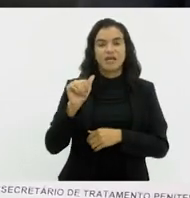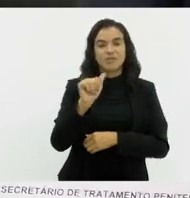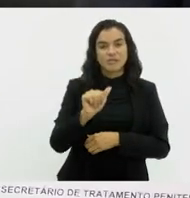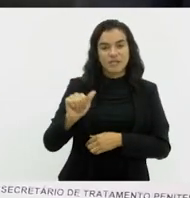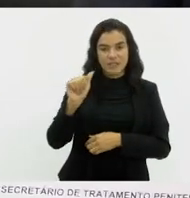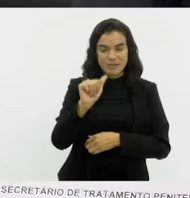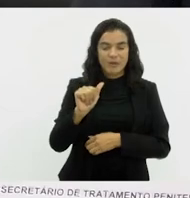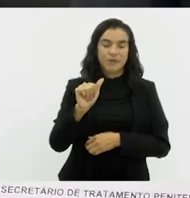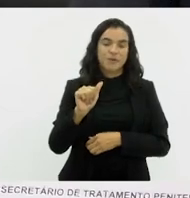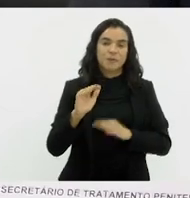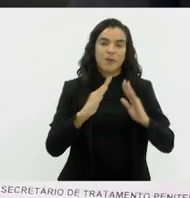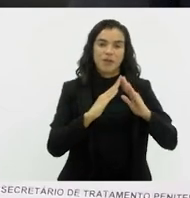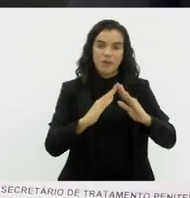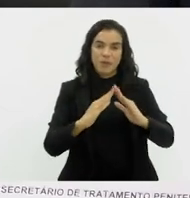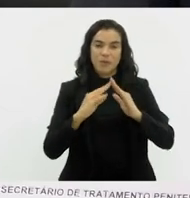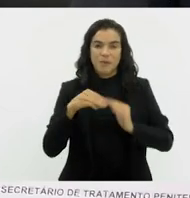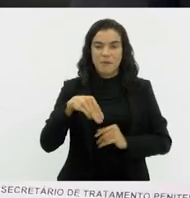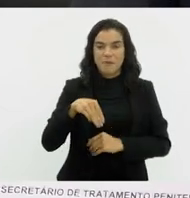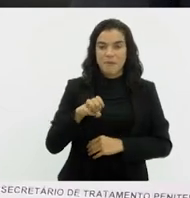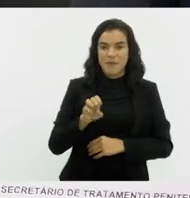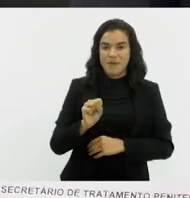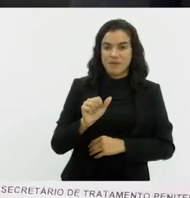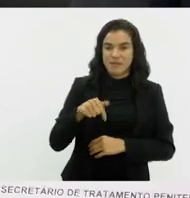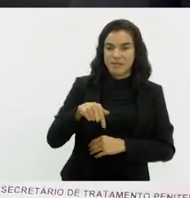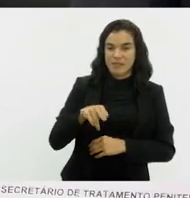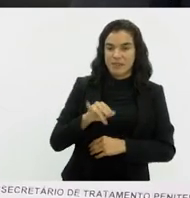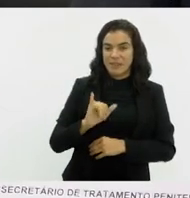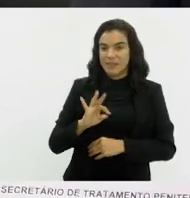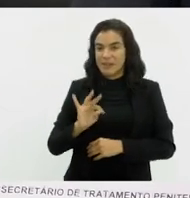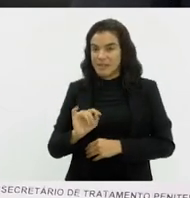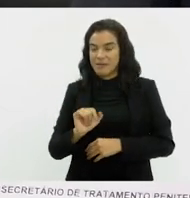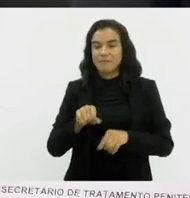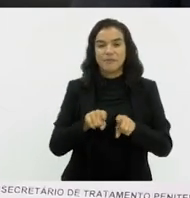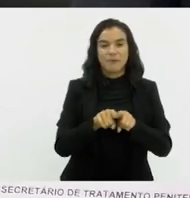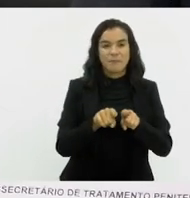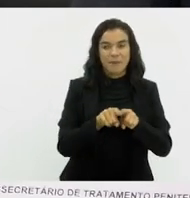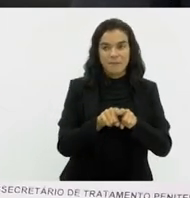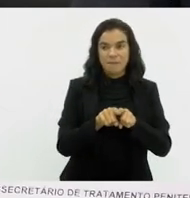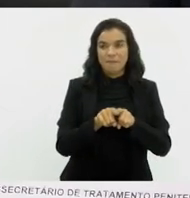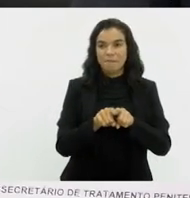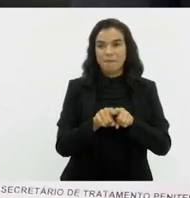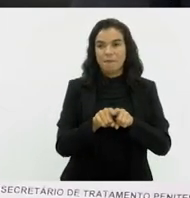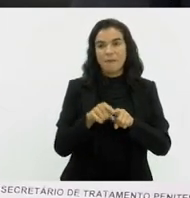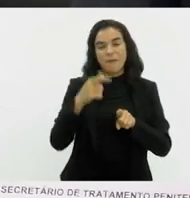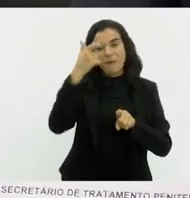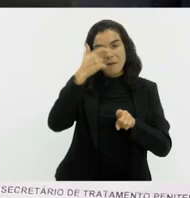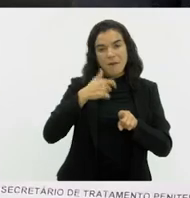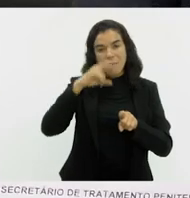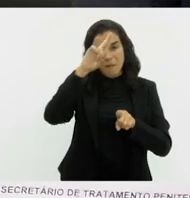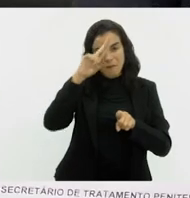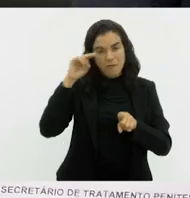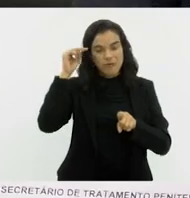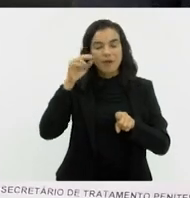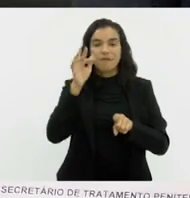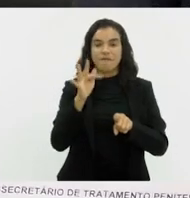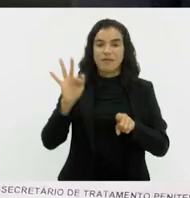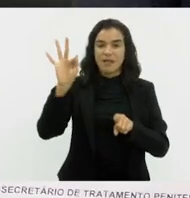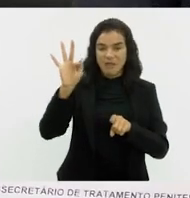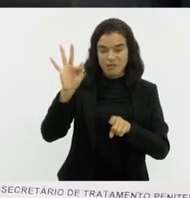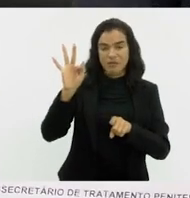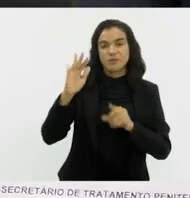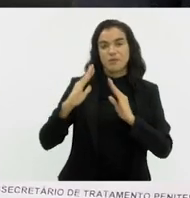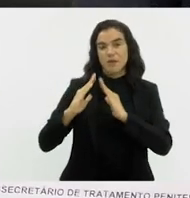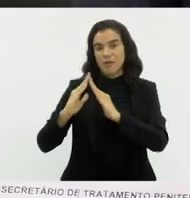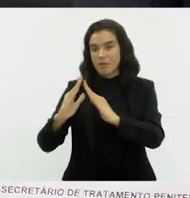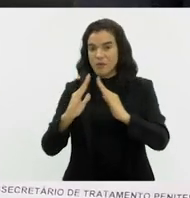Chatuba e Mesquita. Sou conselheiro estadual, segmento usuário, pela Federação de Associações de